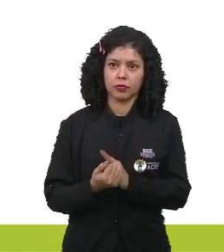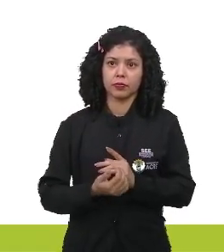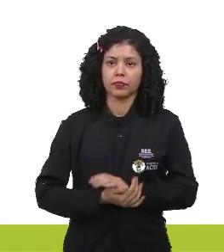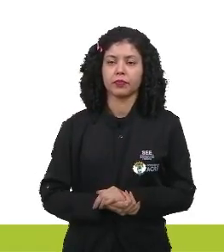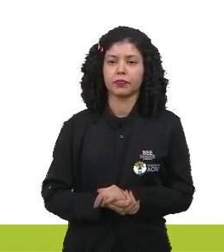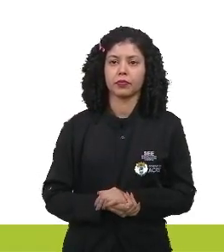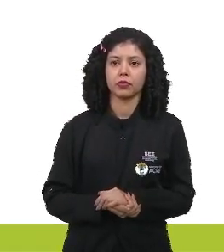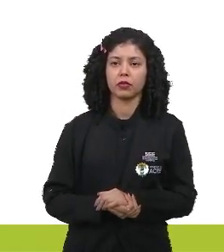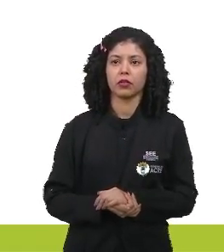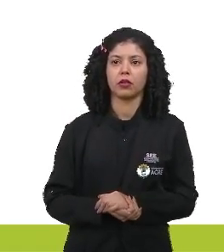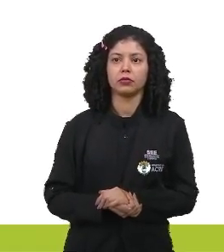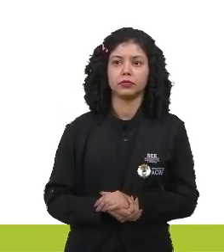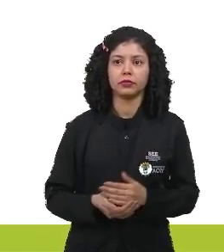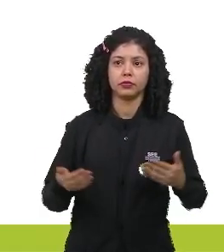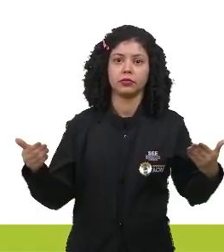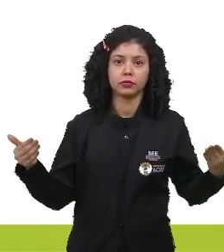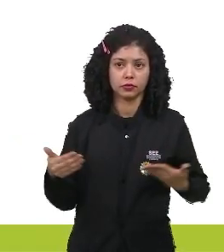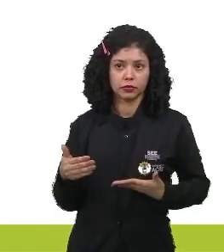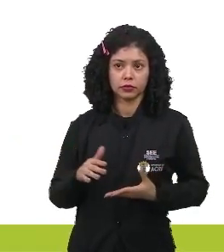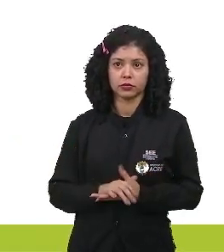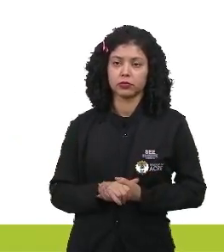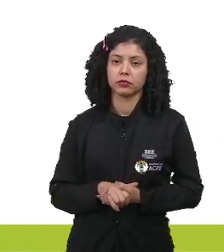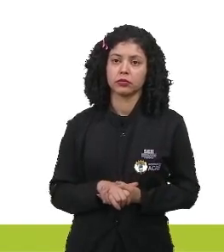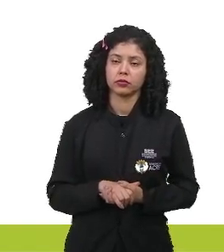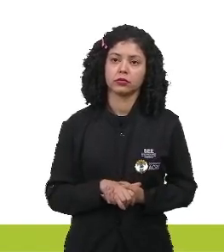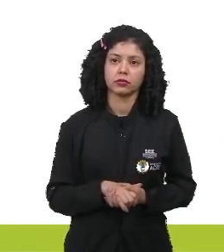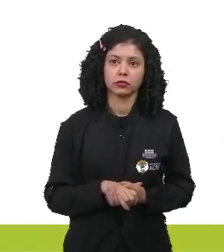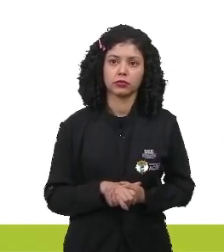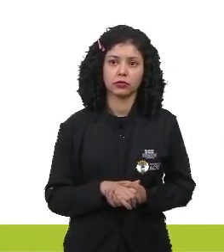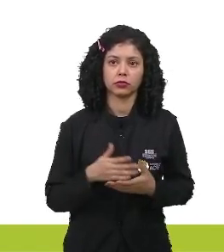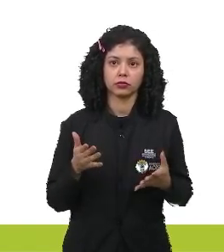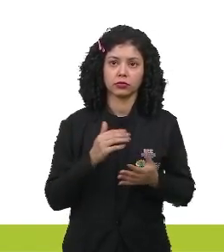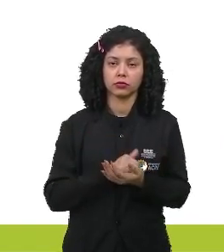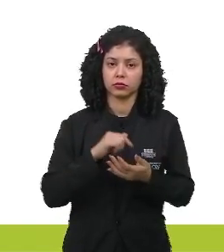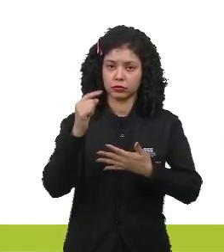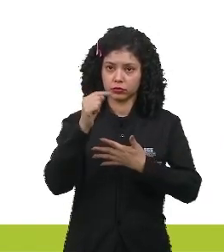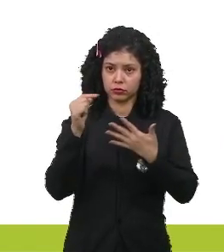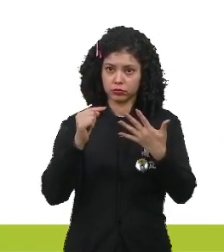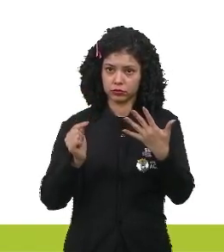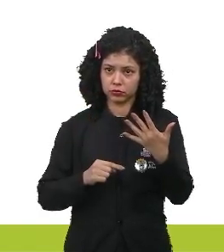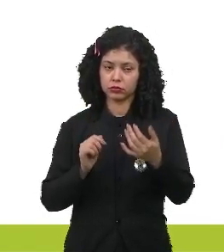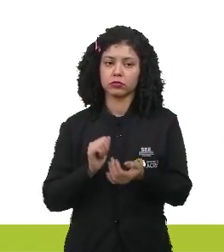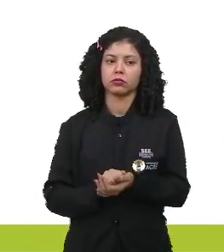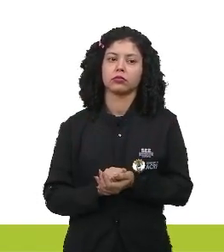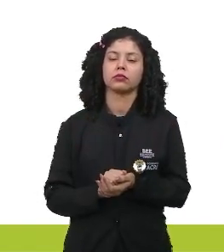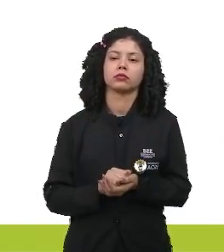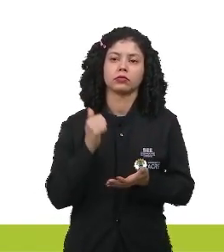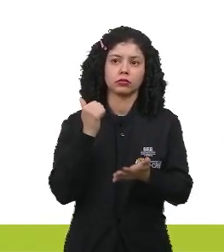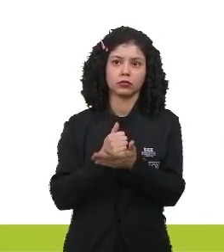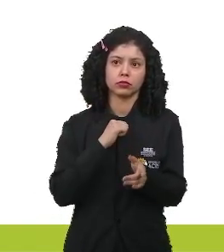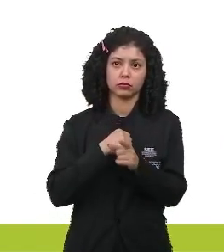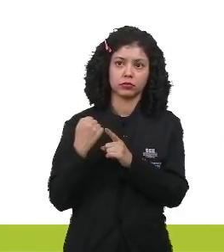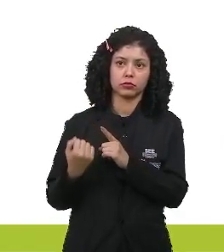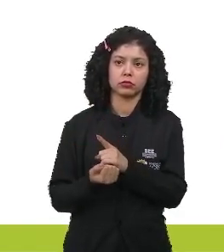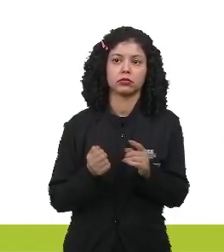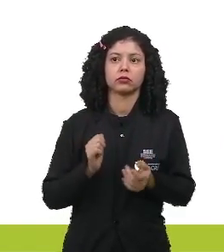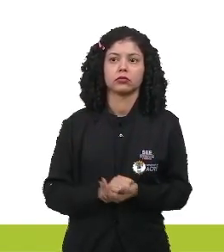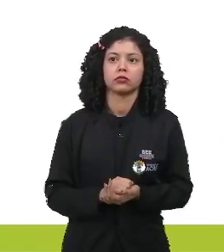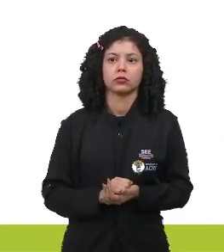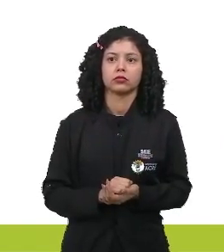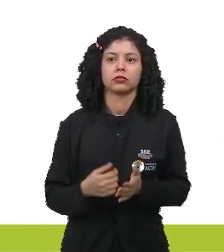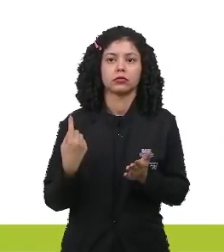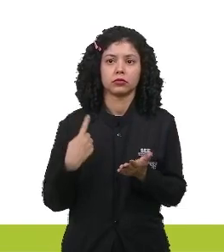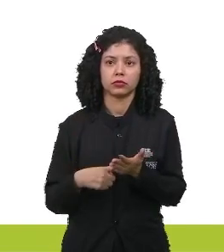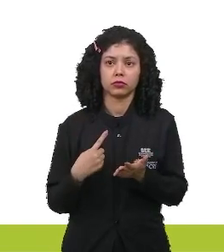social então agora nós vamos ter aqui a situação de cada um desses contratualistas de